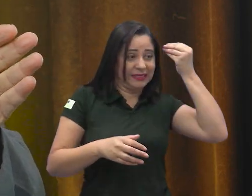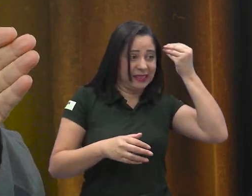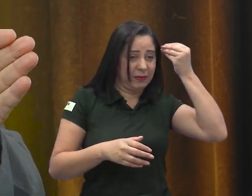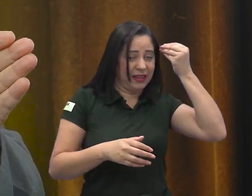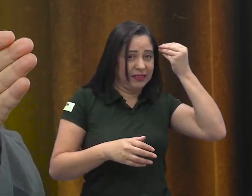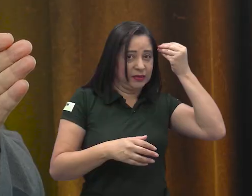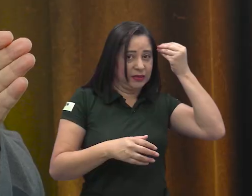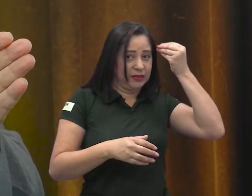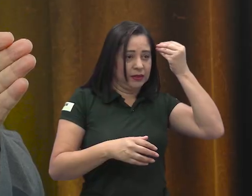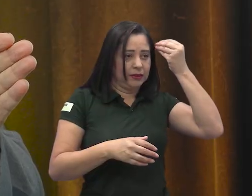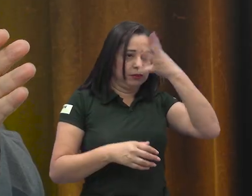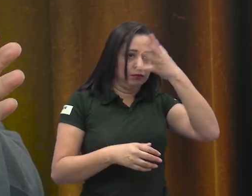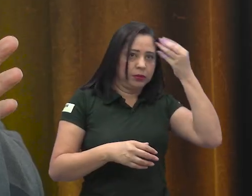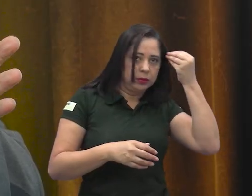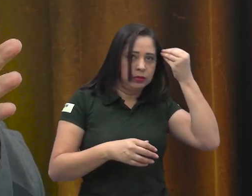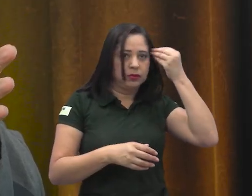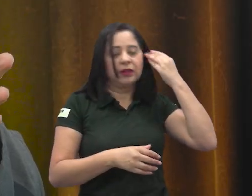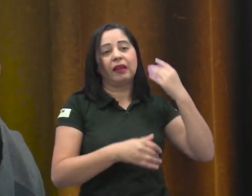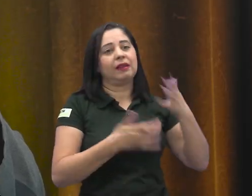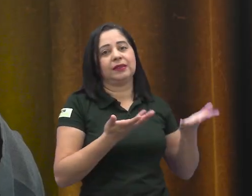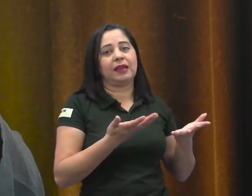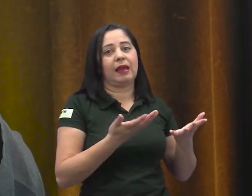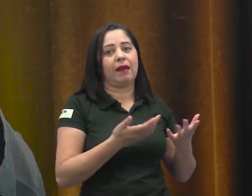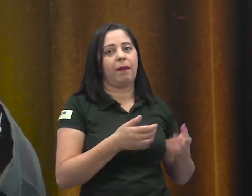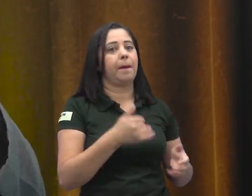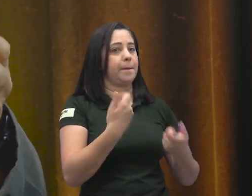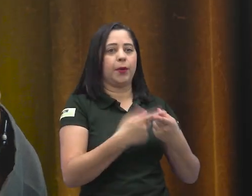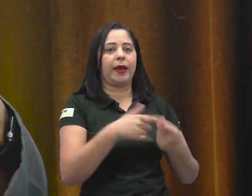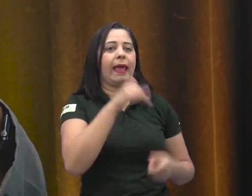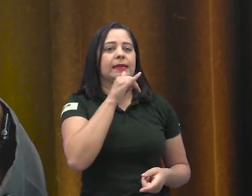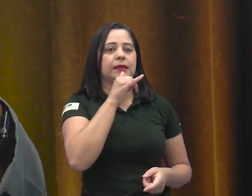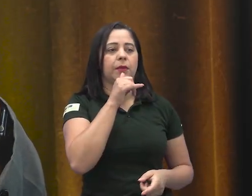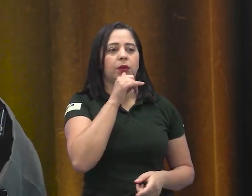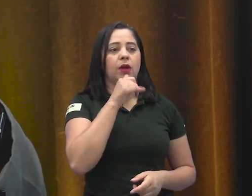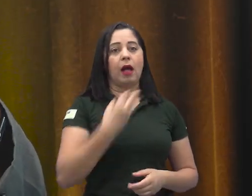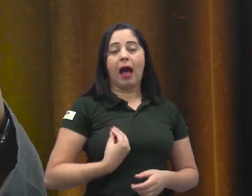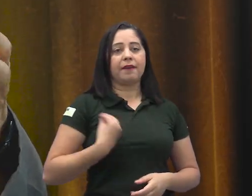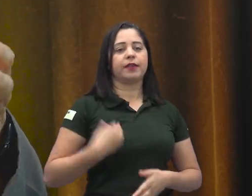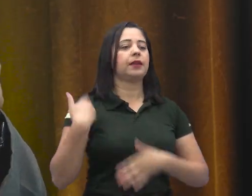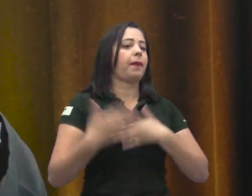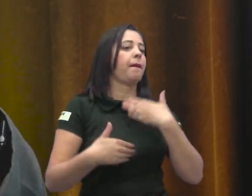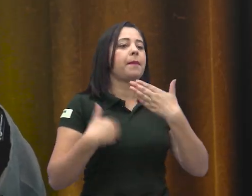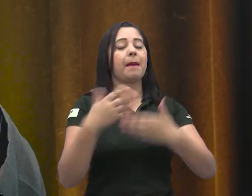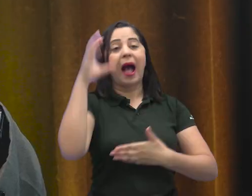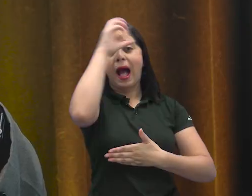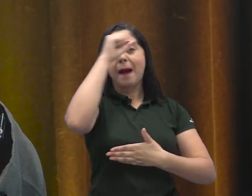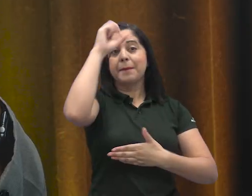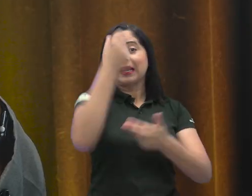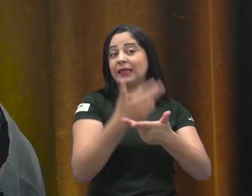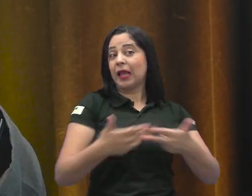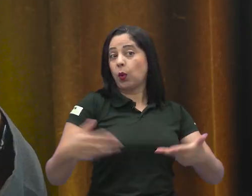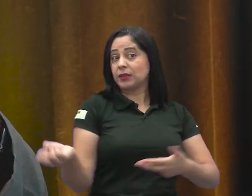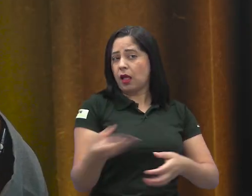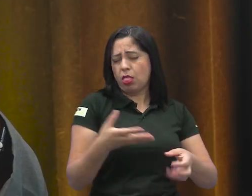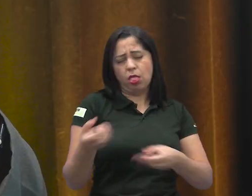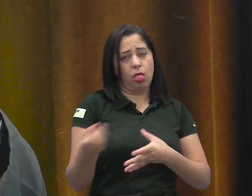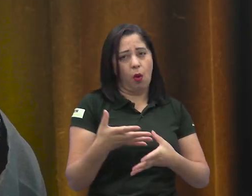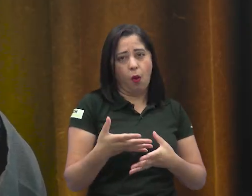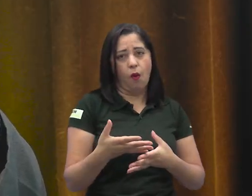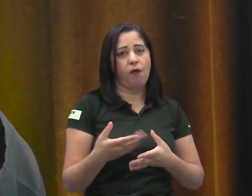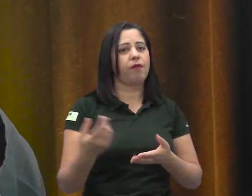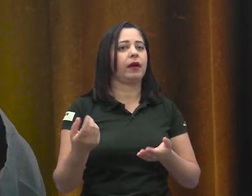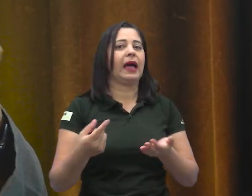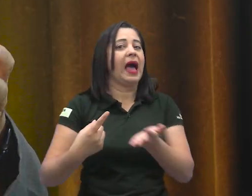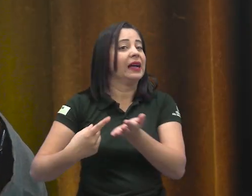que impede novos aprendizados, porque a vida inteira está aprendendo coisas novas, né? Ainda mais agora, com